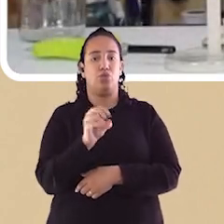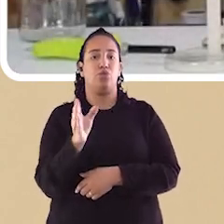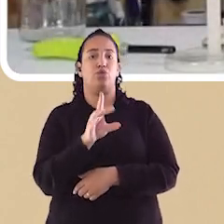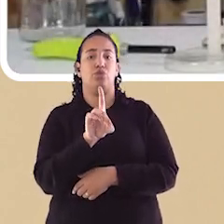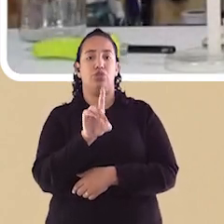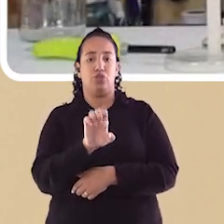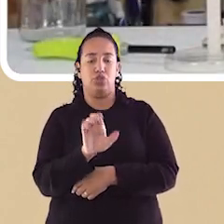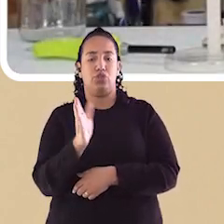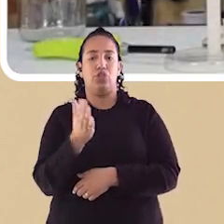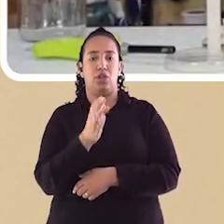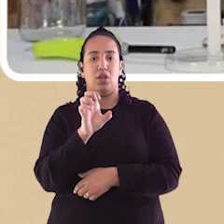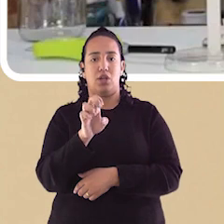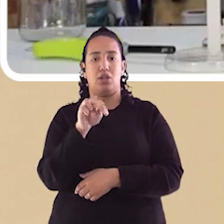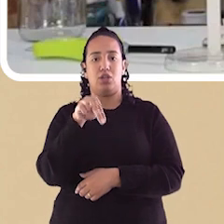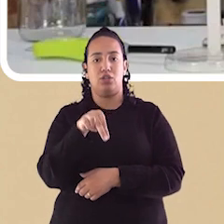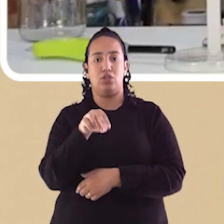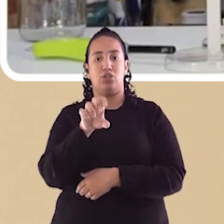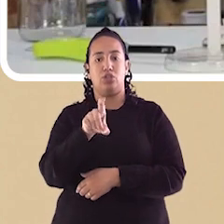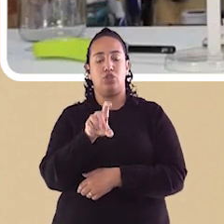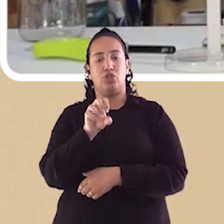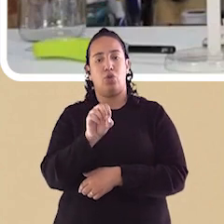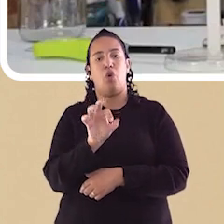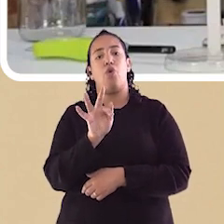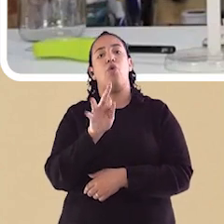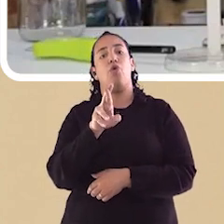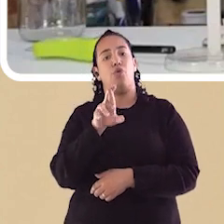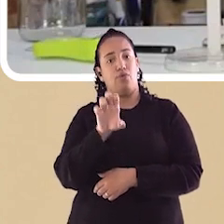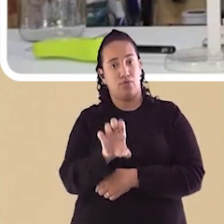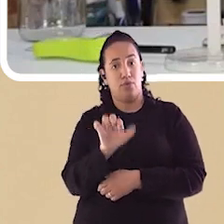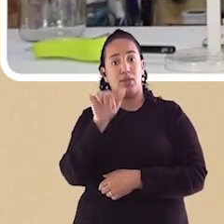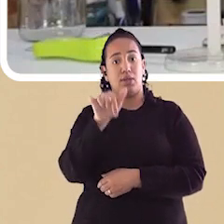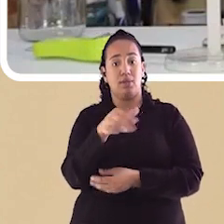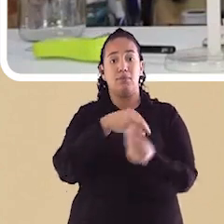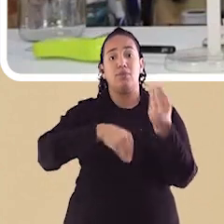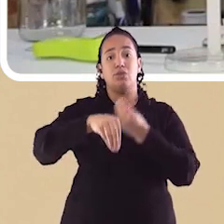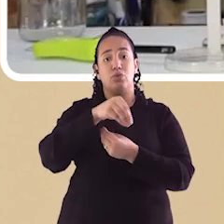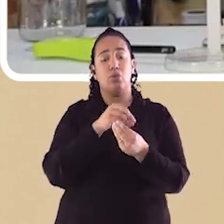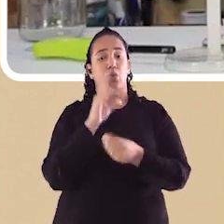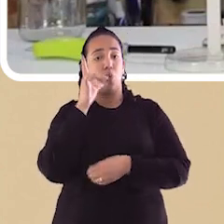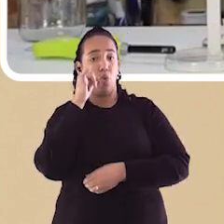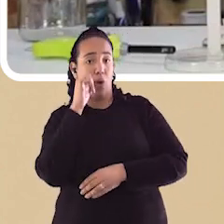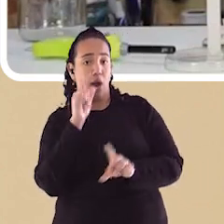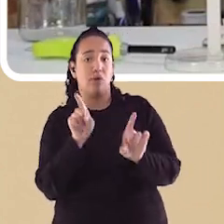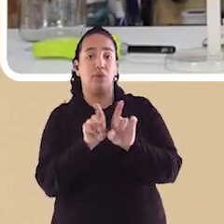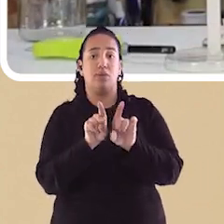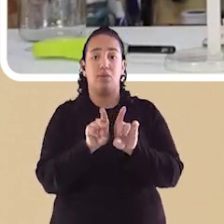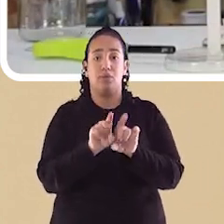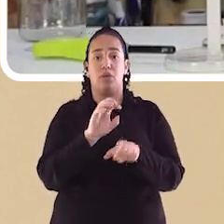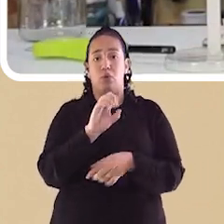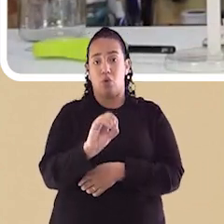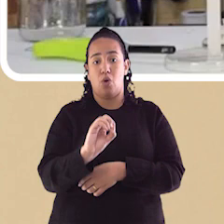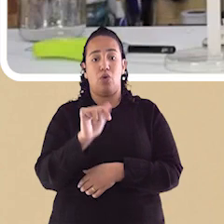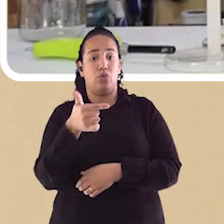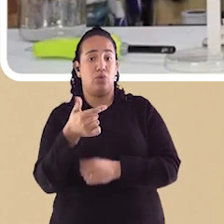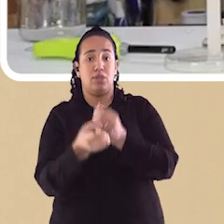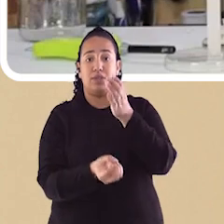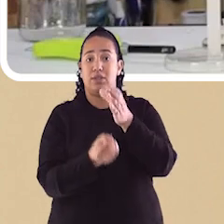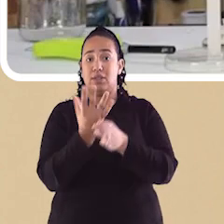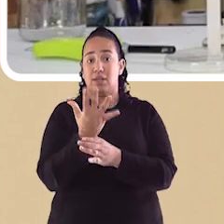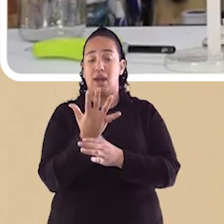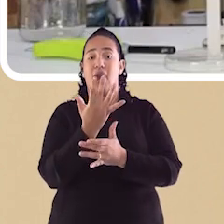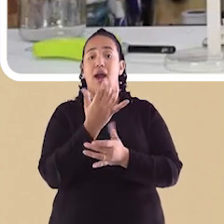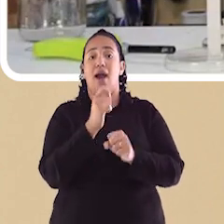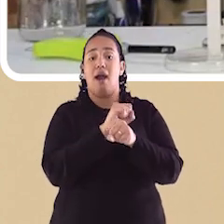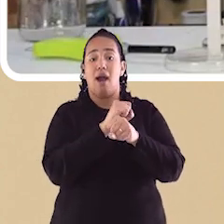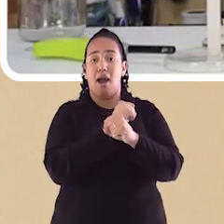de enxofre. E o dióxido de enxofre reage com a água e com o gás oxigênio do ar e pode formar